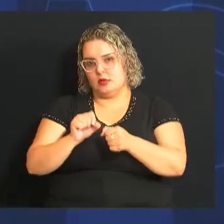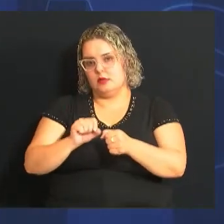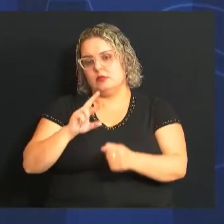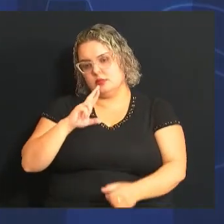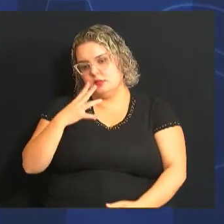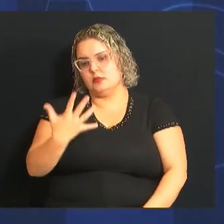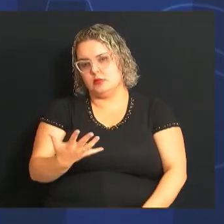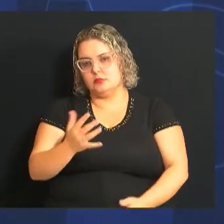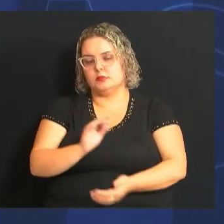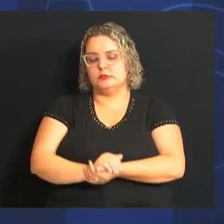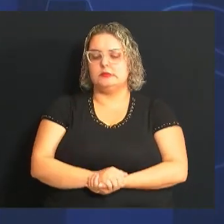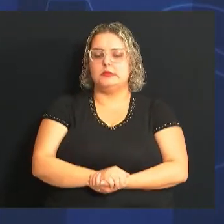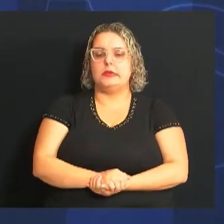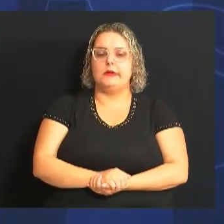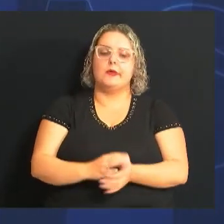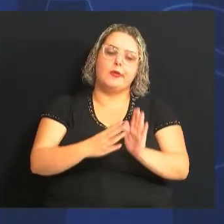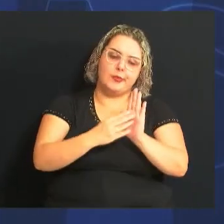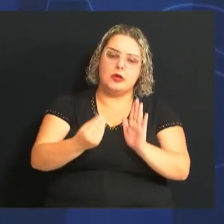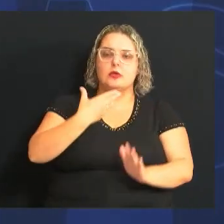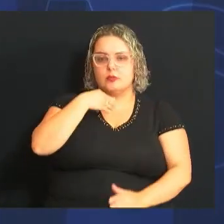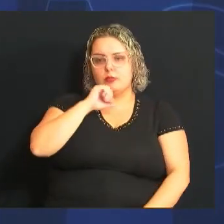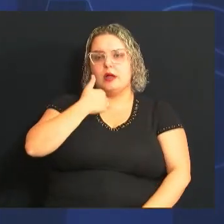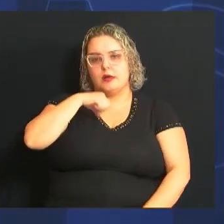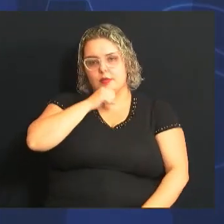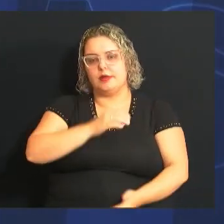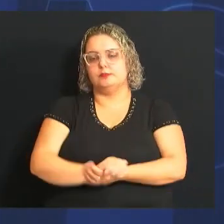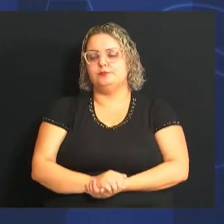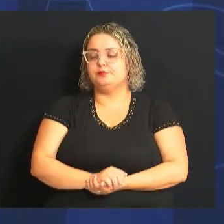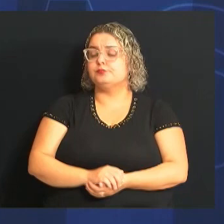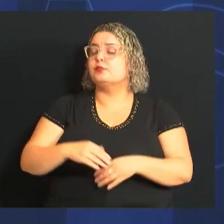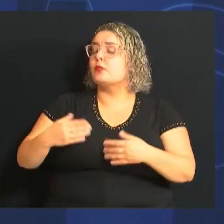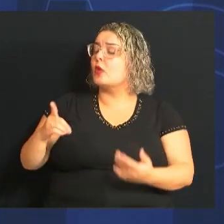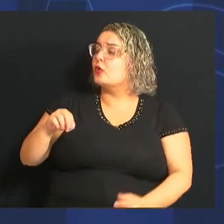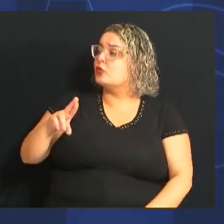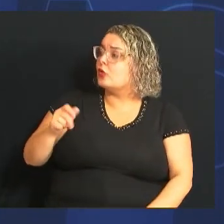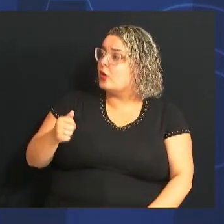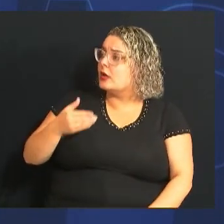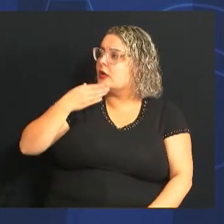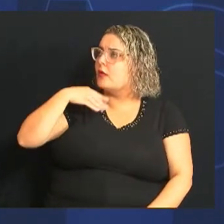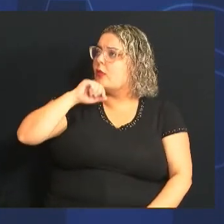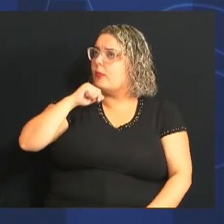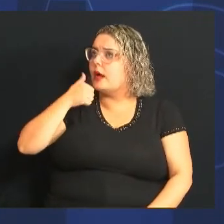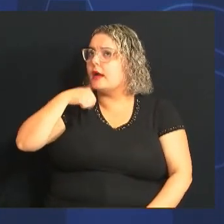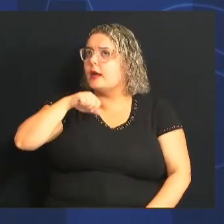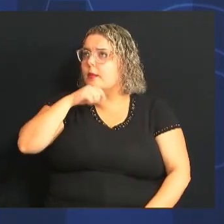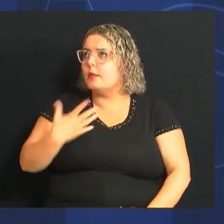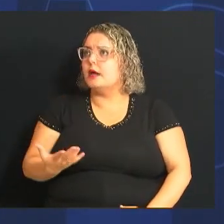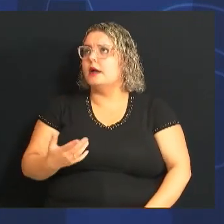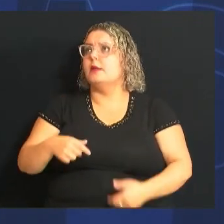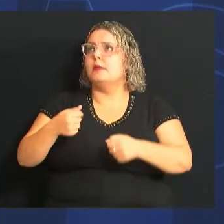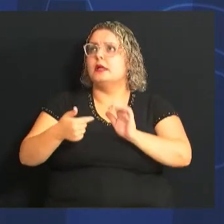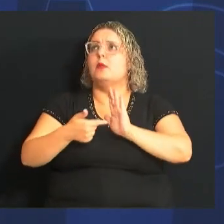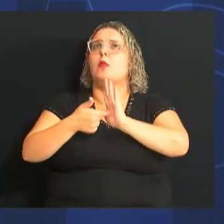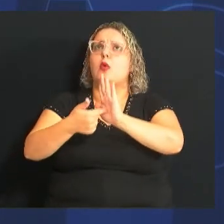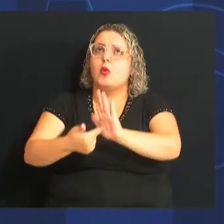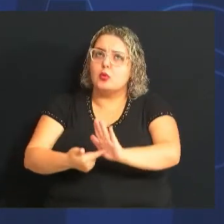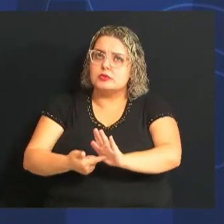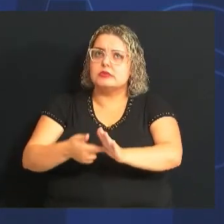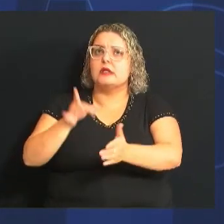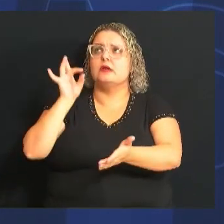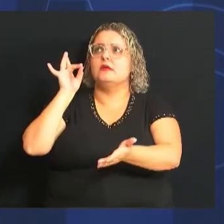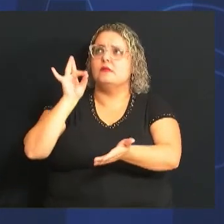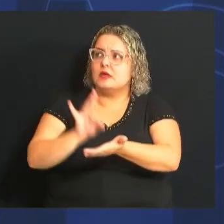os pais, eles devem mostrar a verdade sobre o outro para os filhos? Existe um limite